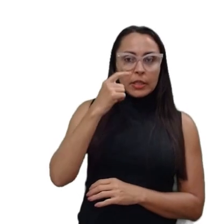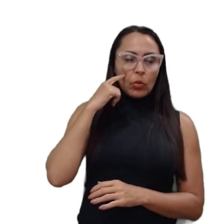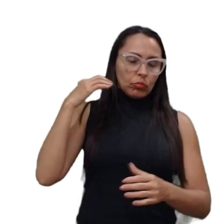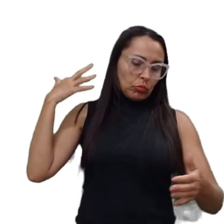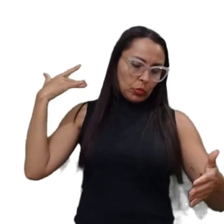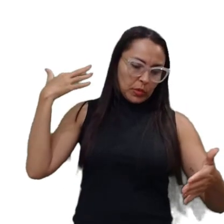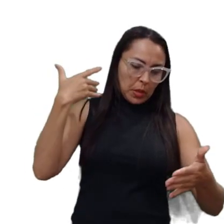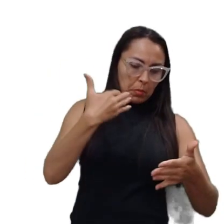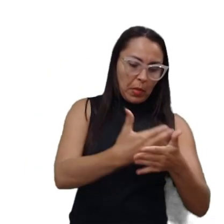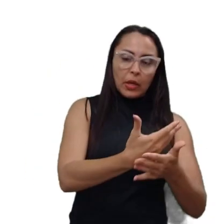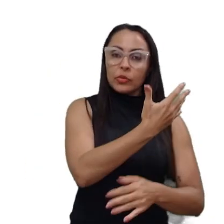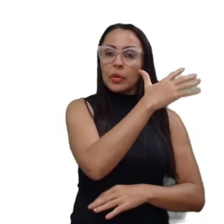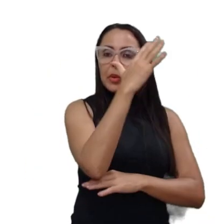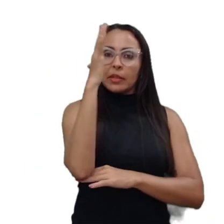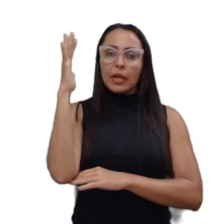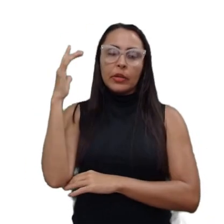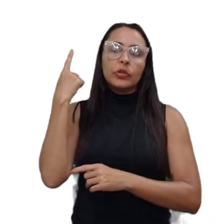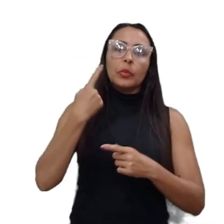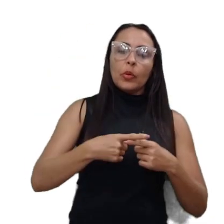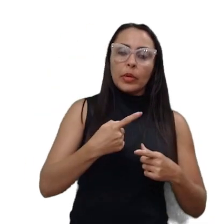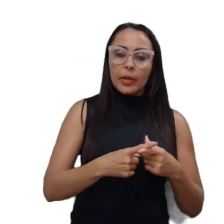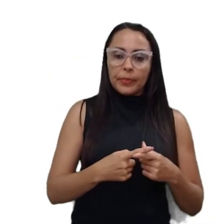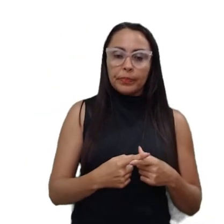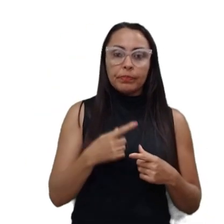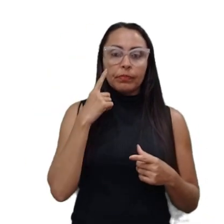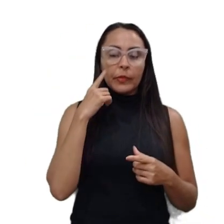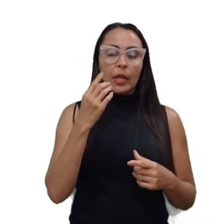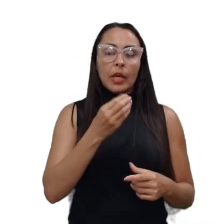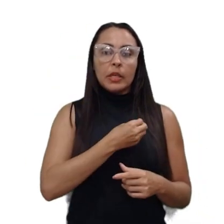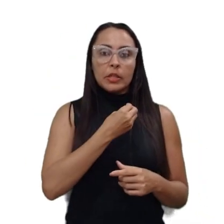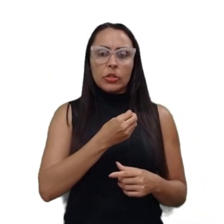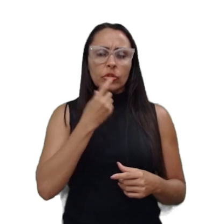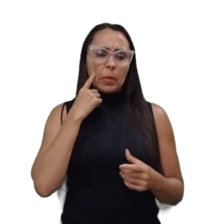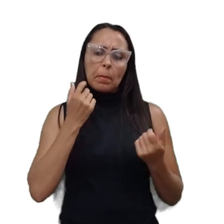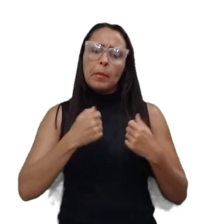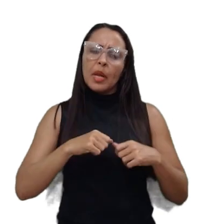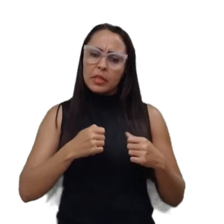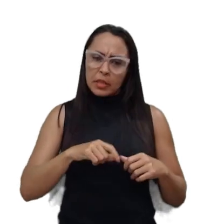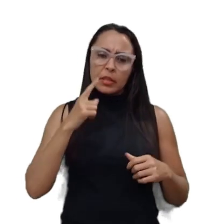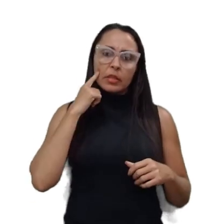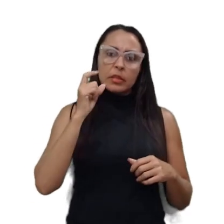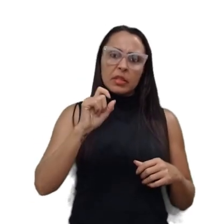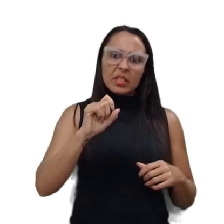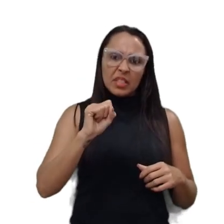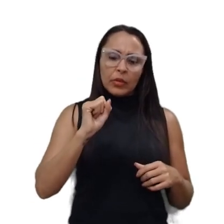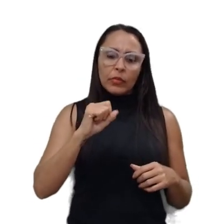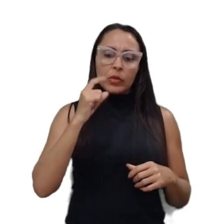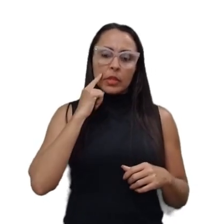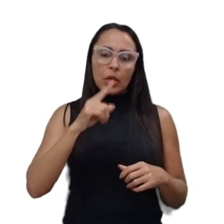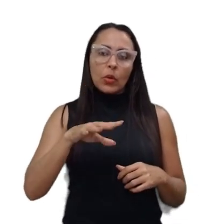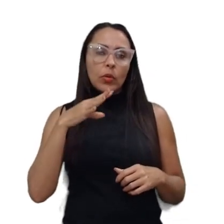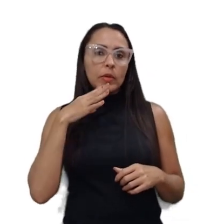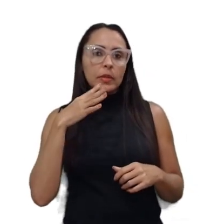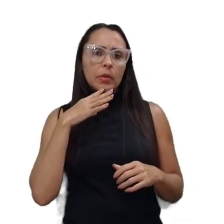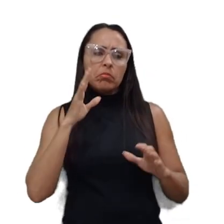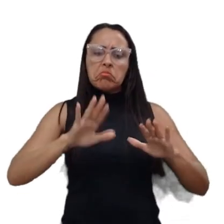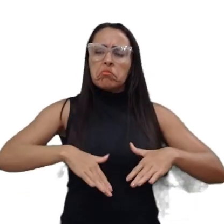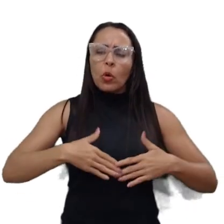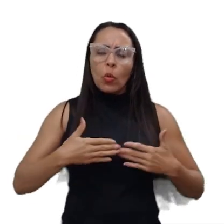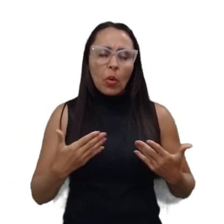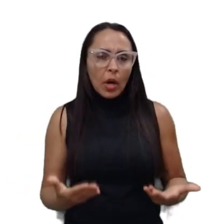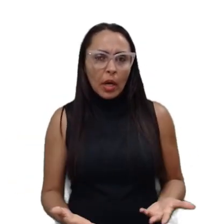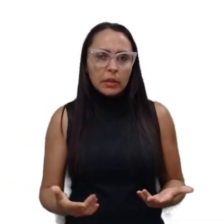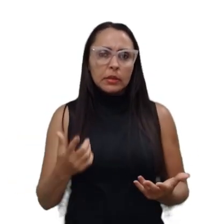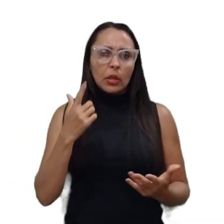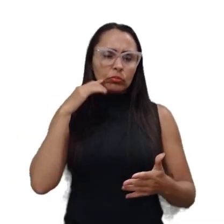impactos ambientais. Por quê? Porque existe uma necessidade de você conhecer quais são